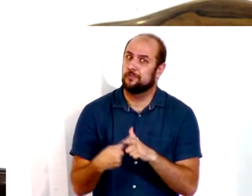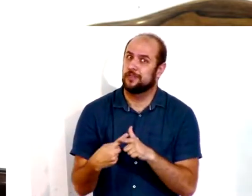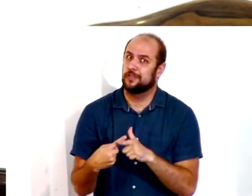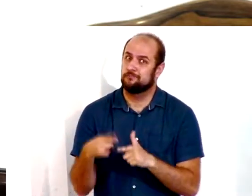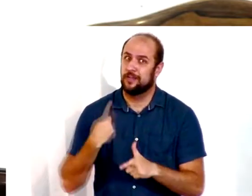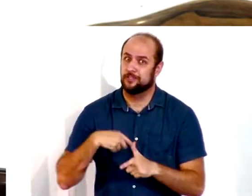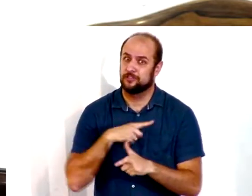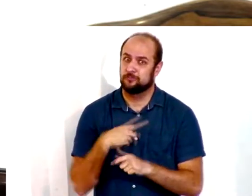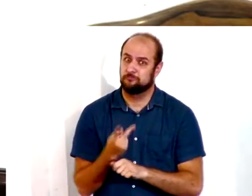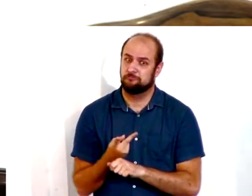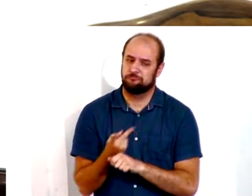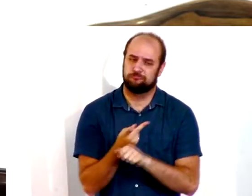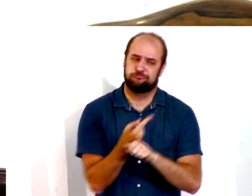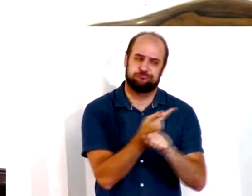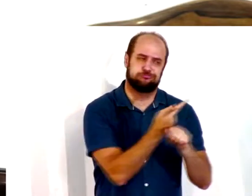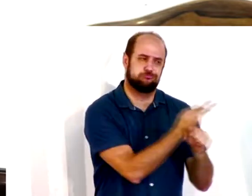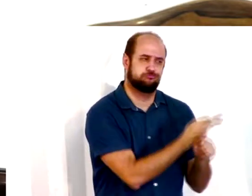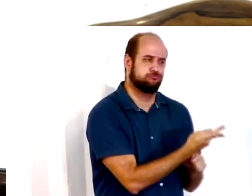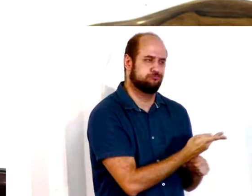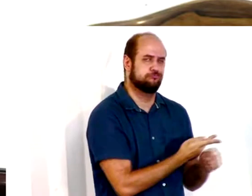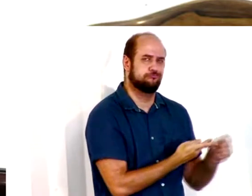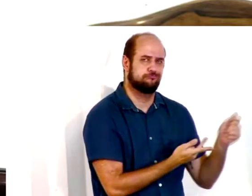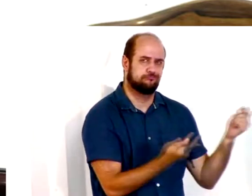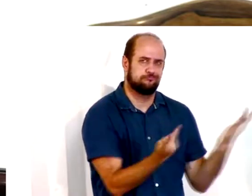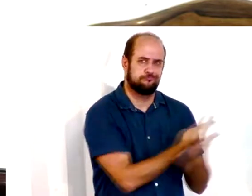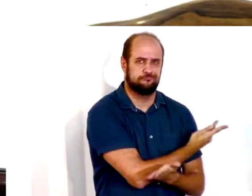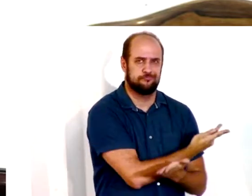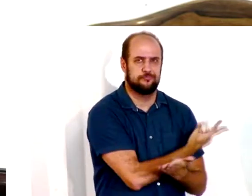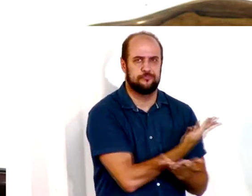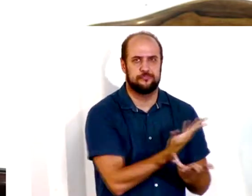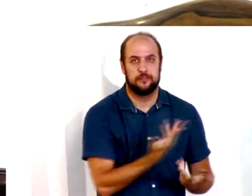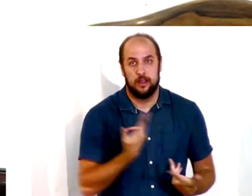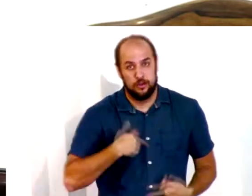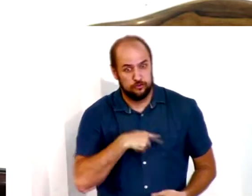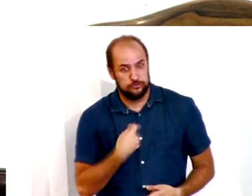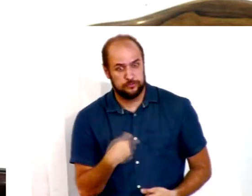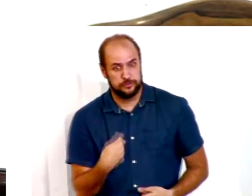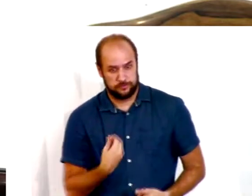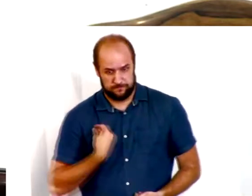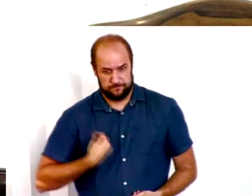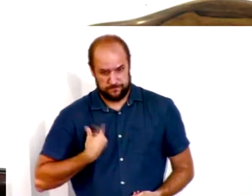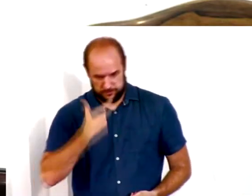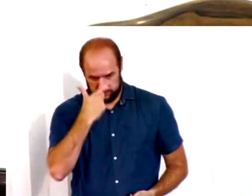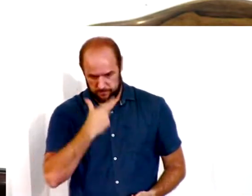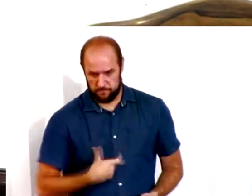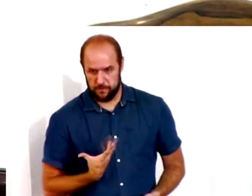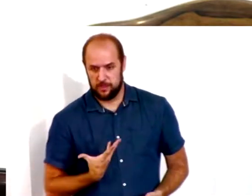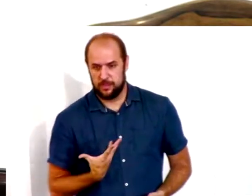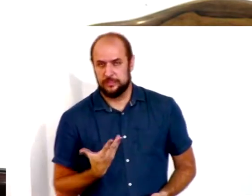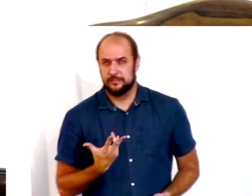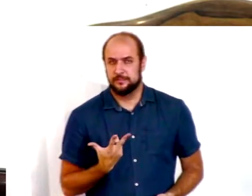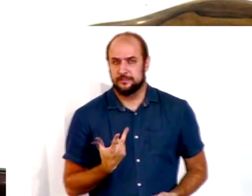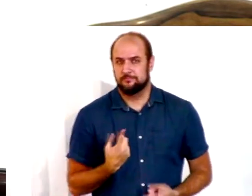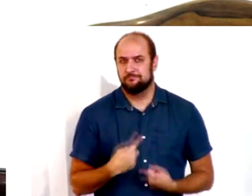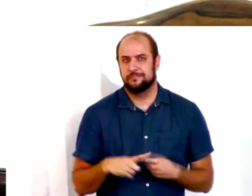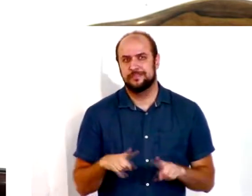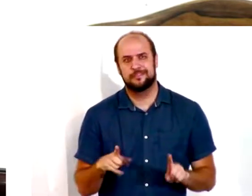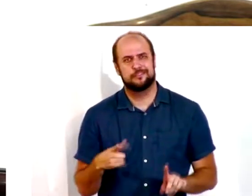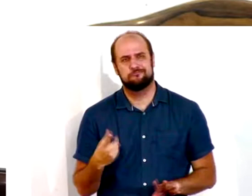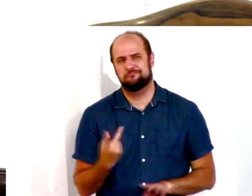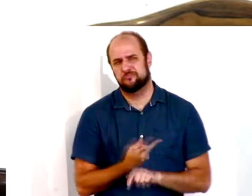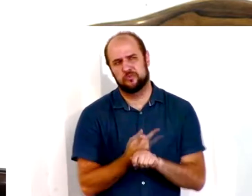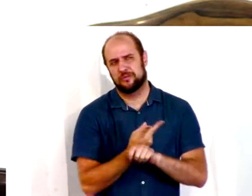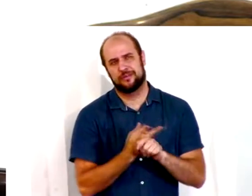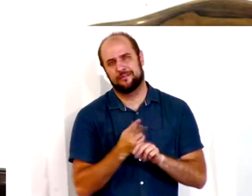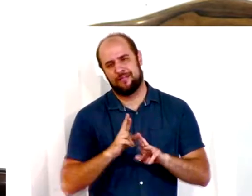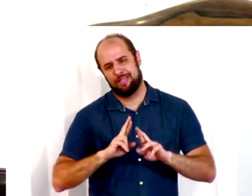errados. O contentamento é algo que nós deveríamos ter como estilo de vida, mas nós não buscamos isso.